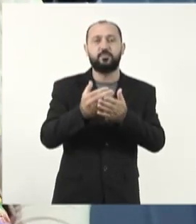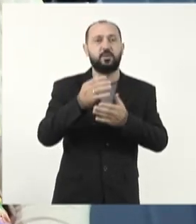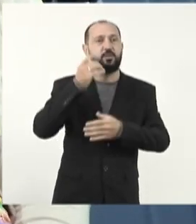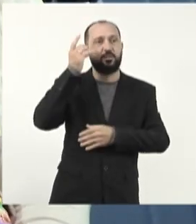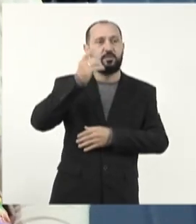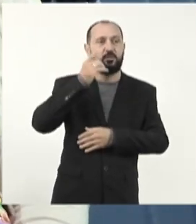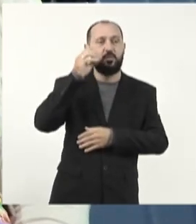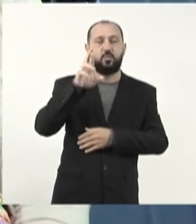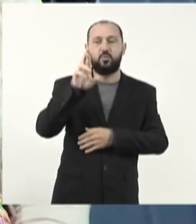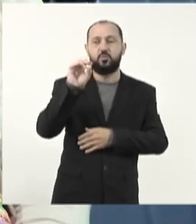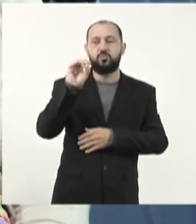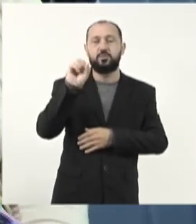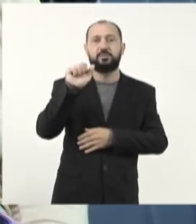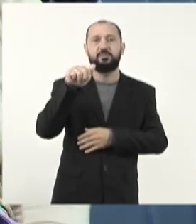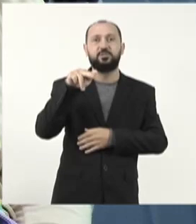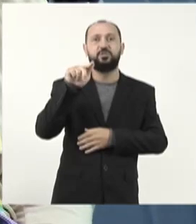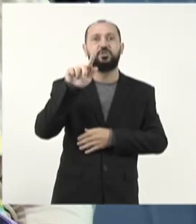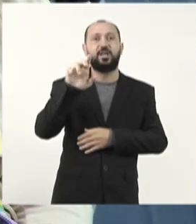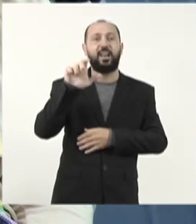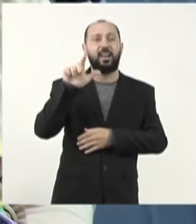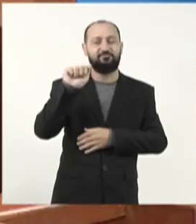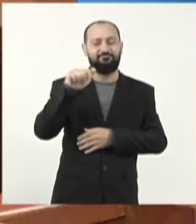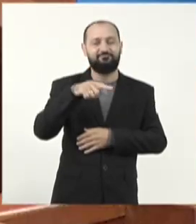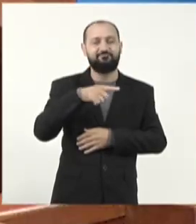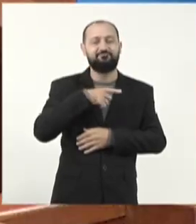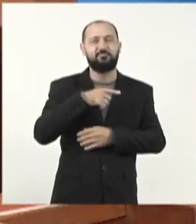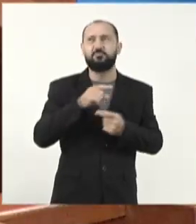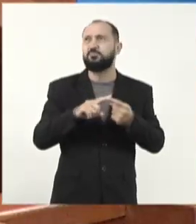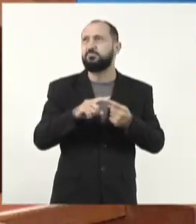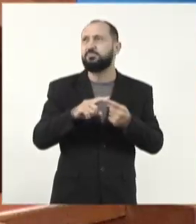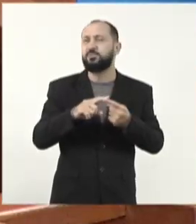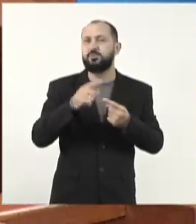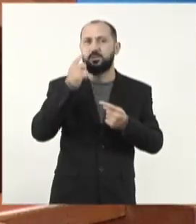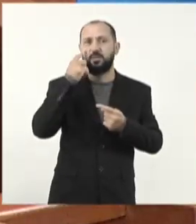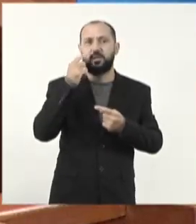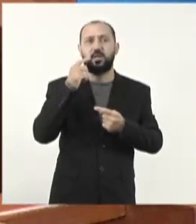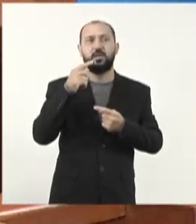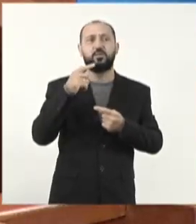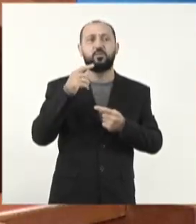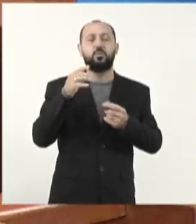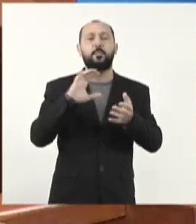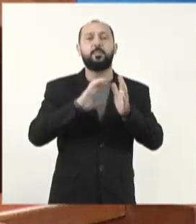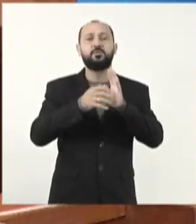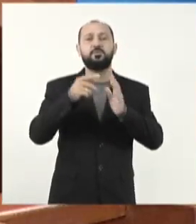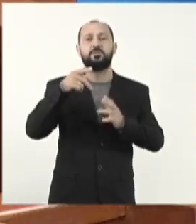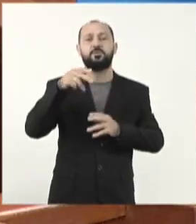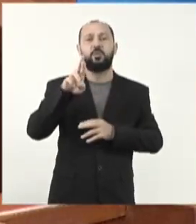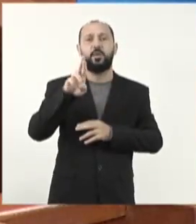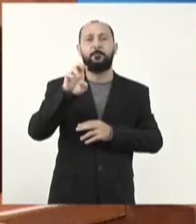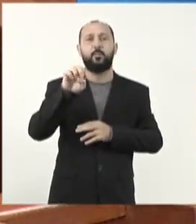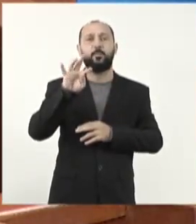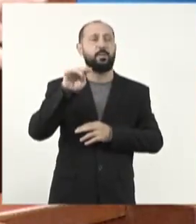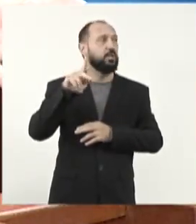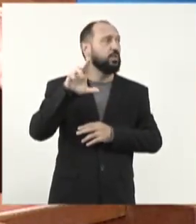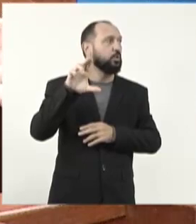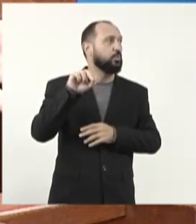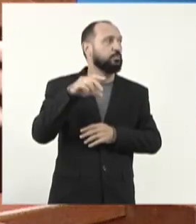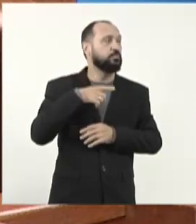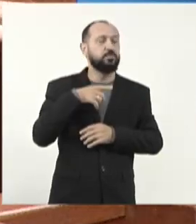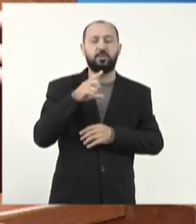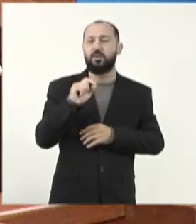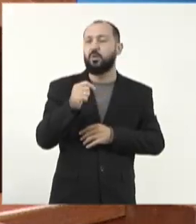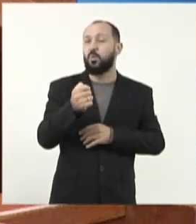deputada Rosângela, que é do Republicanos, não é? E hoje a gente tem, então, já